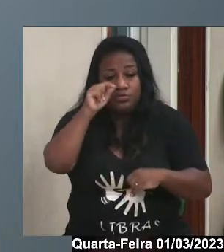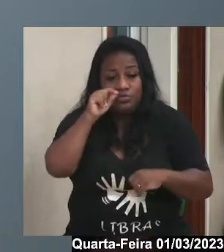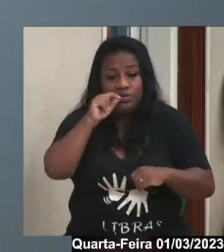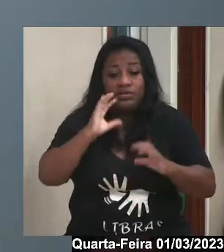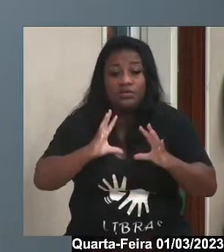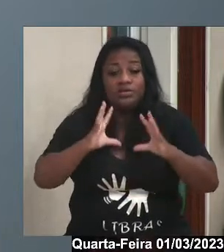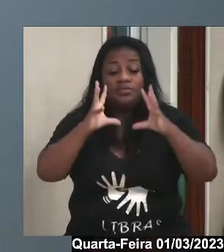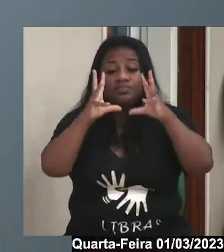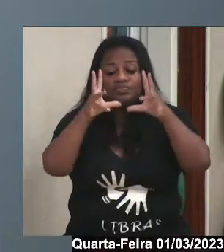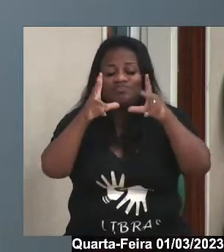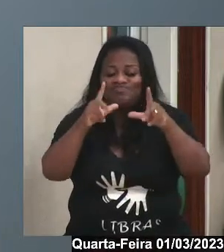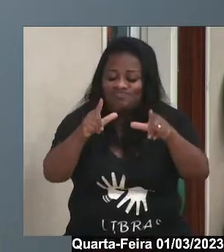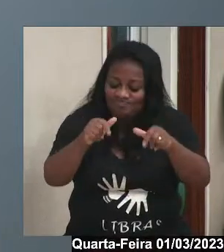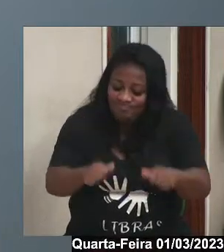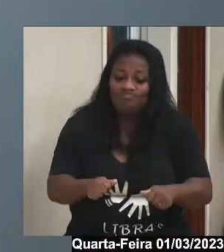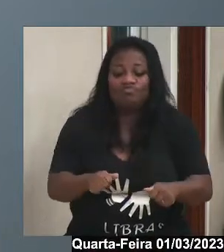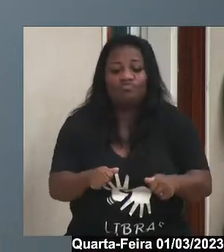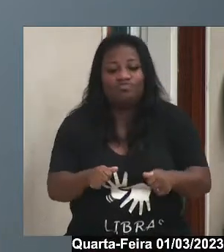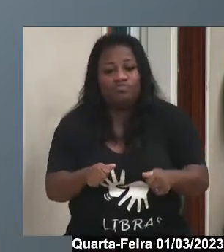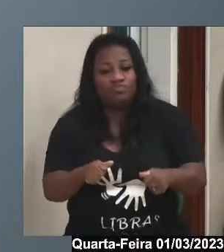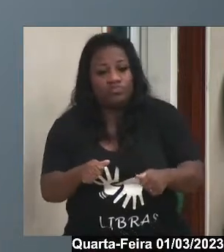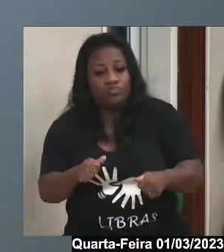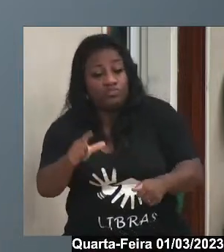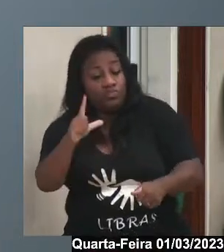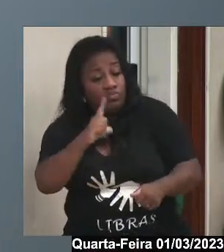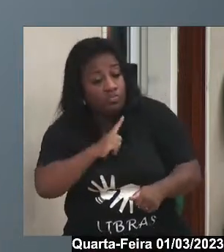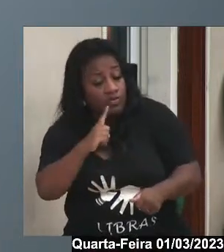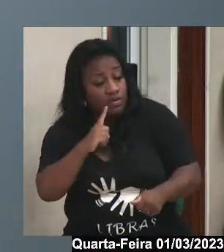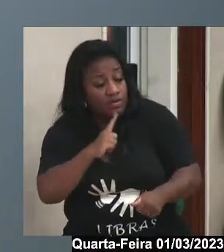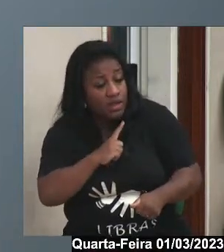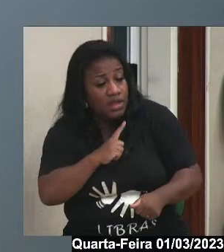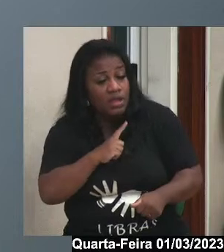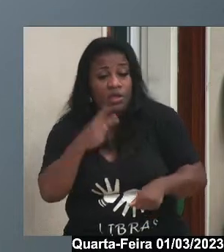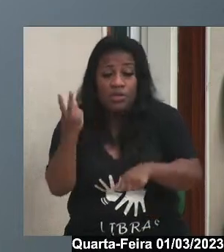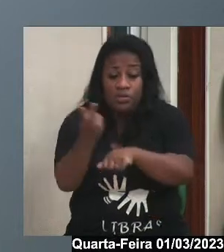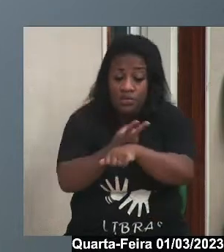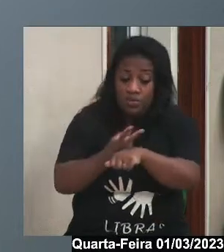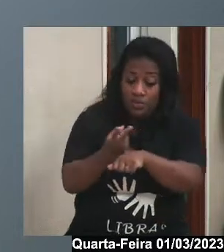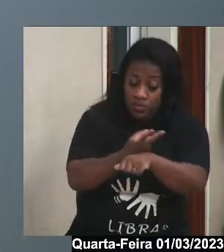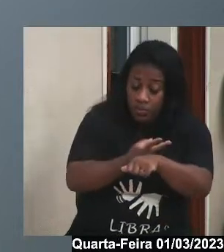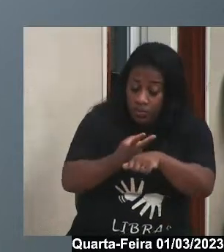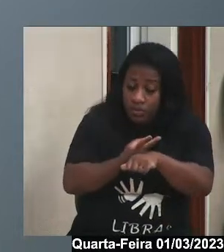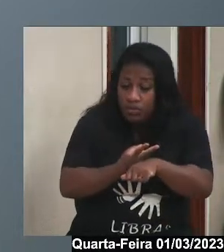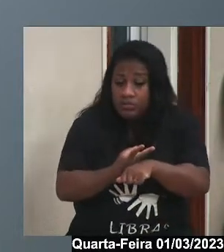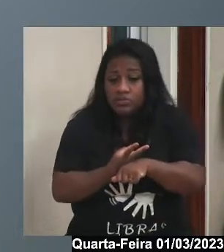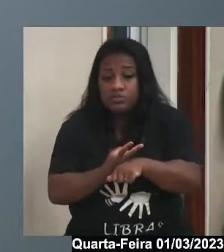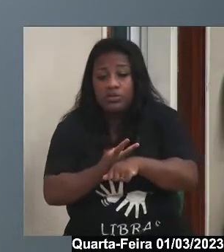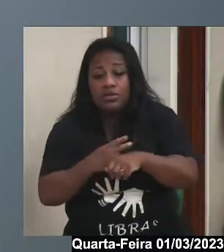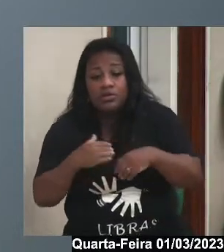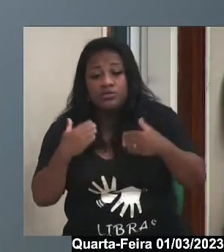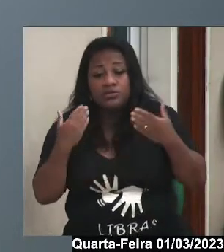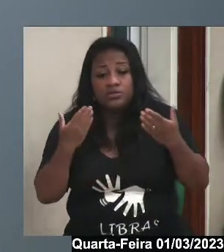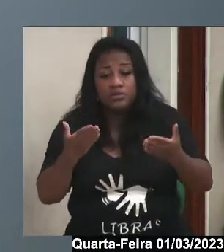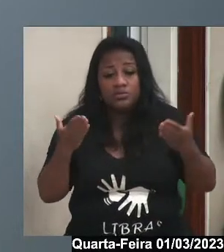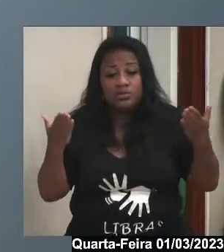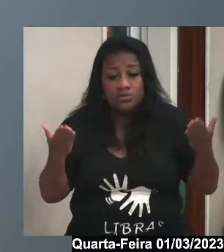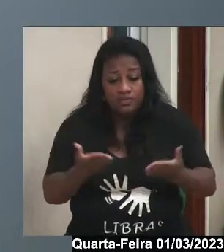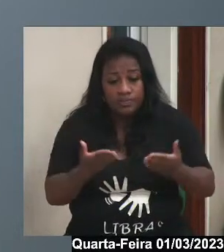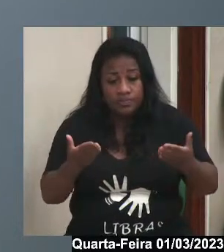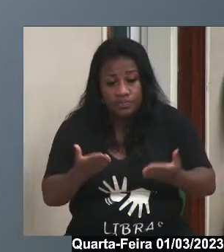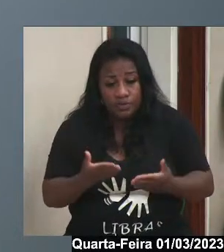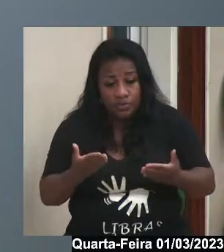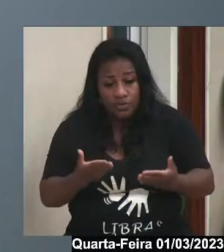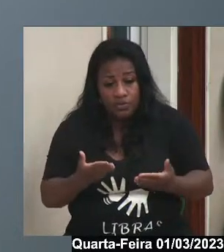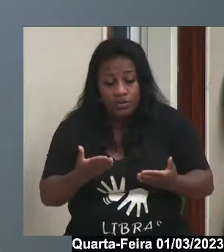escolhas. E todos nós vamos colher exatamente aquilo que plantamos na medida em que plantamos. Então, nesse